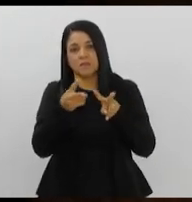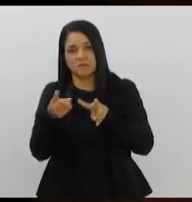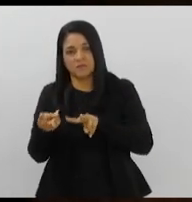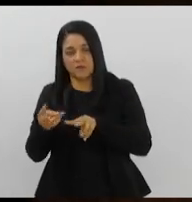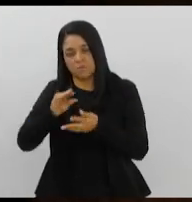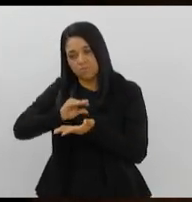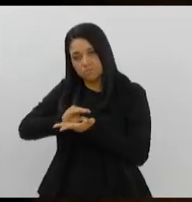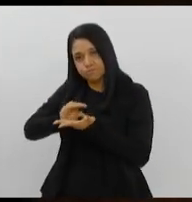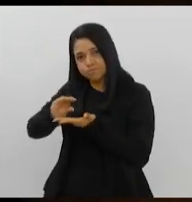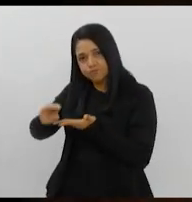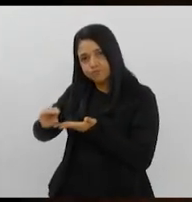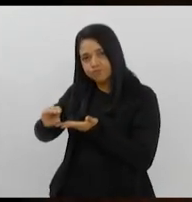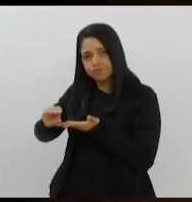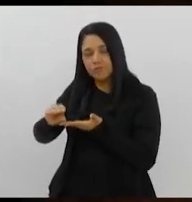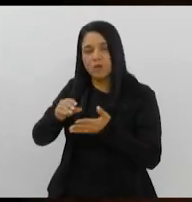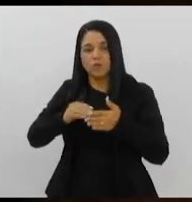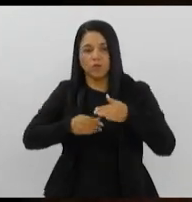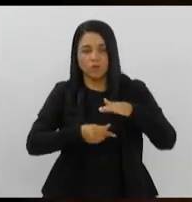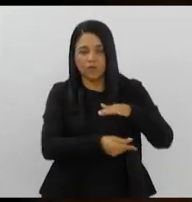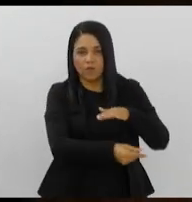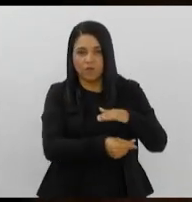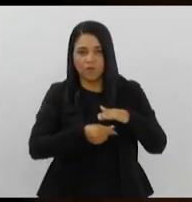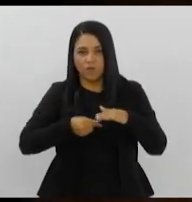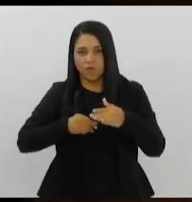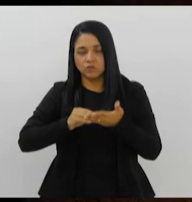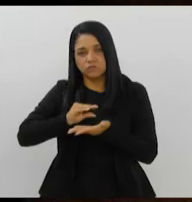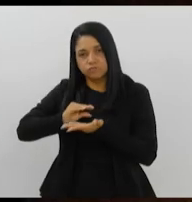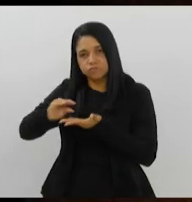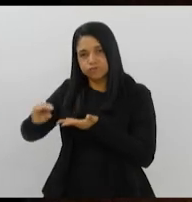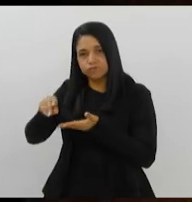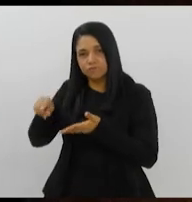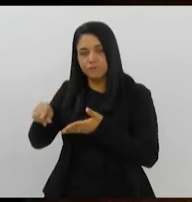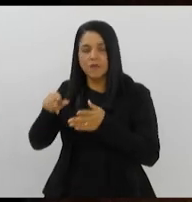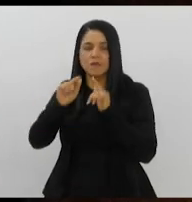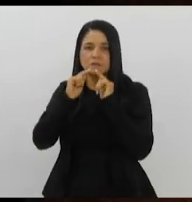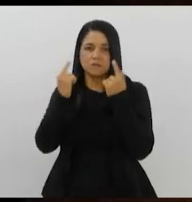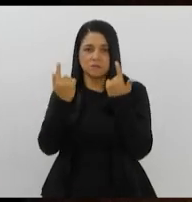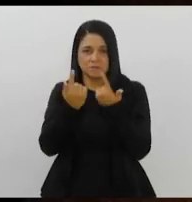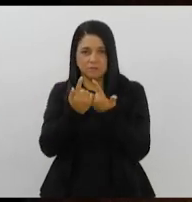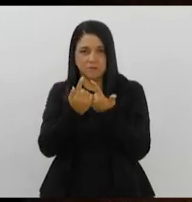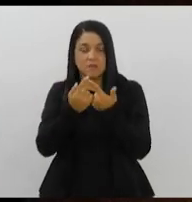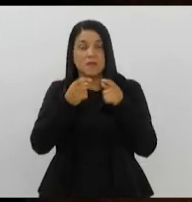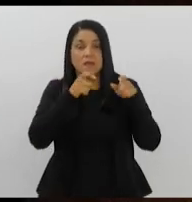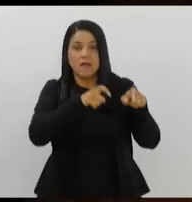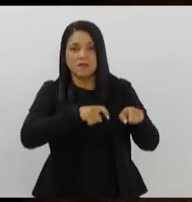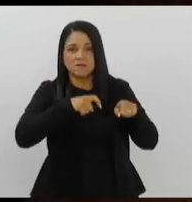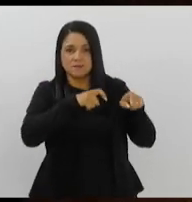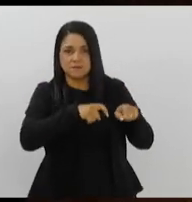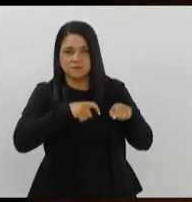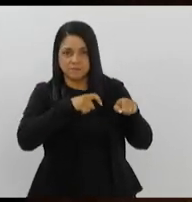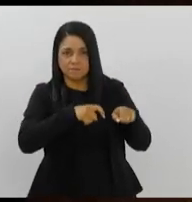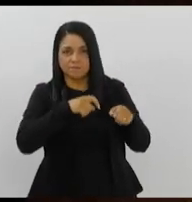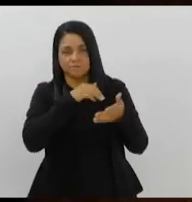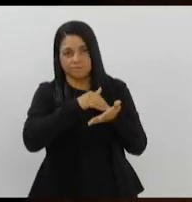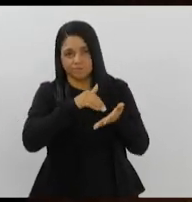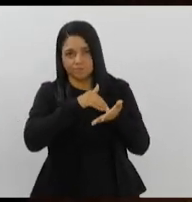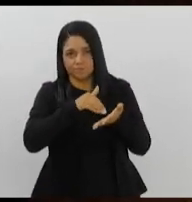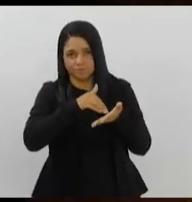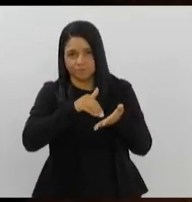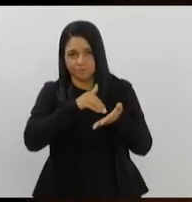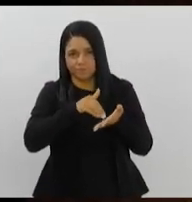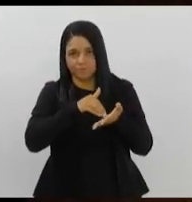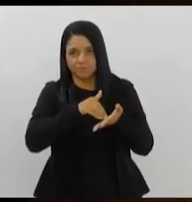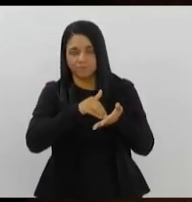recurso do fundo da Assembleia Legislativa, a Secretaria de Agricultura terá esse